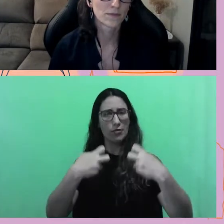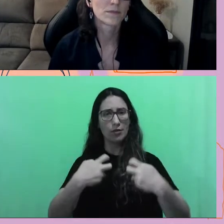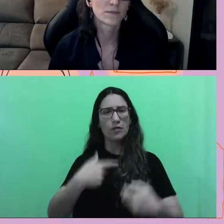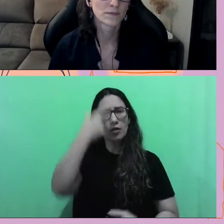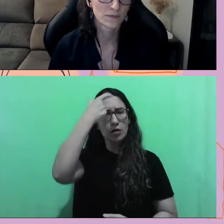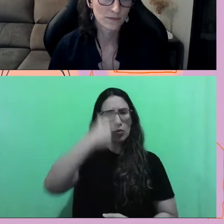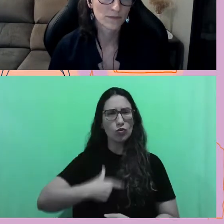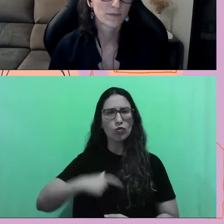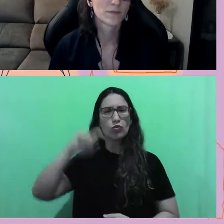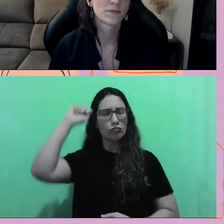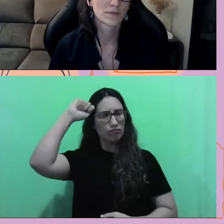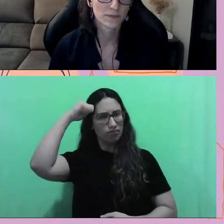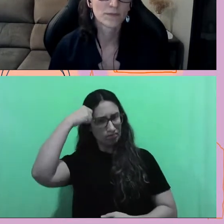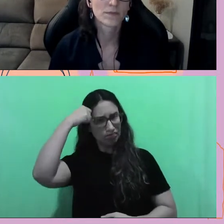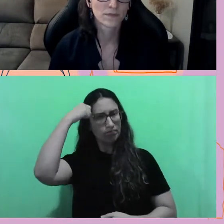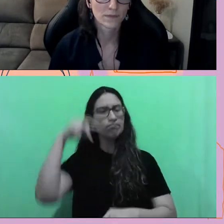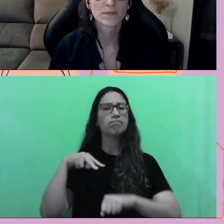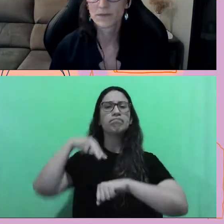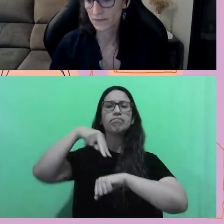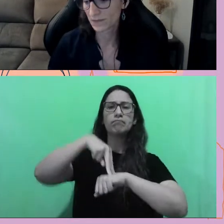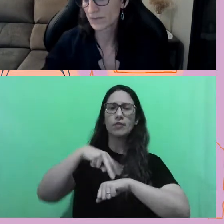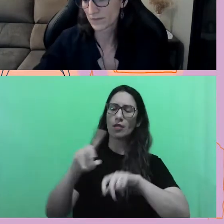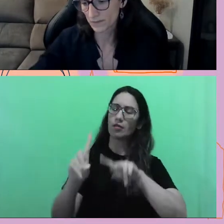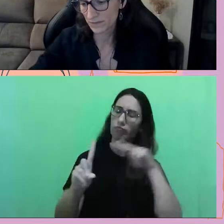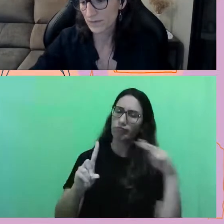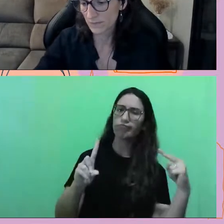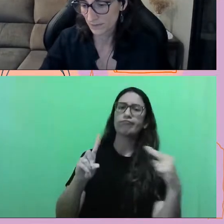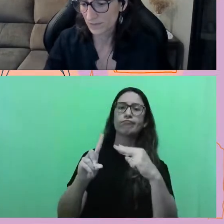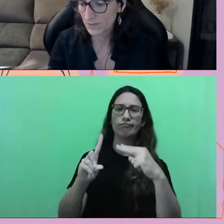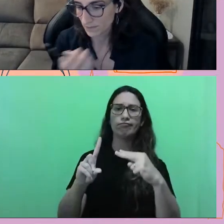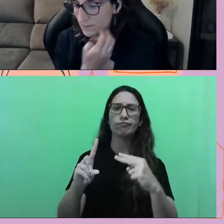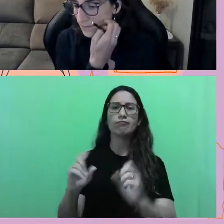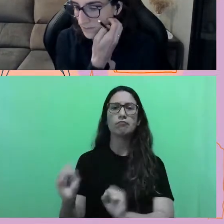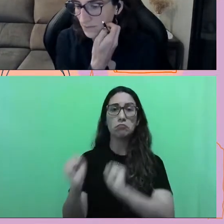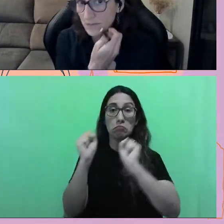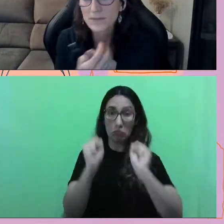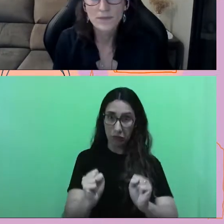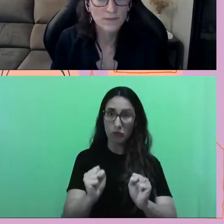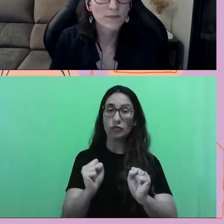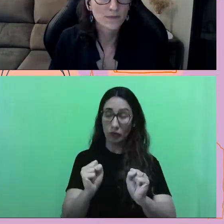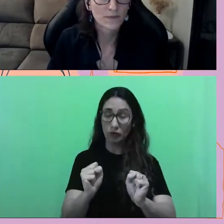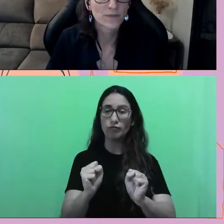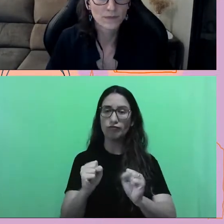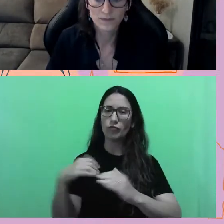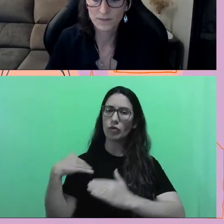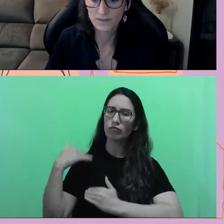me ver no mundo como uma mulher negra potente, foi um processo que